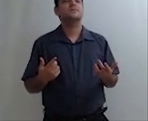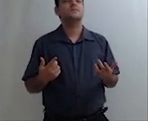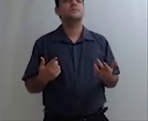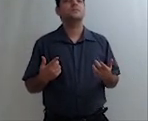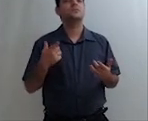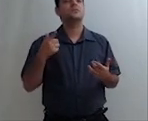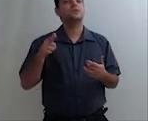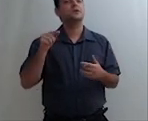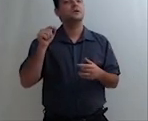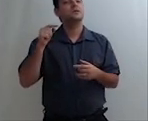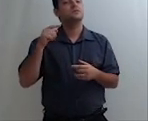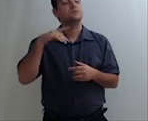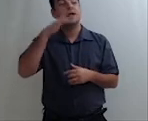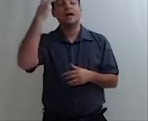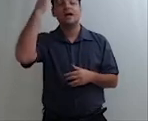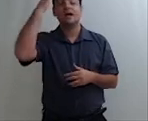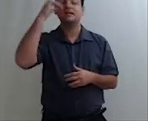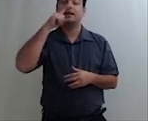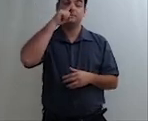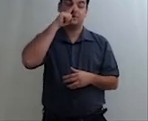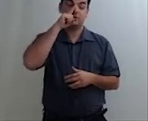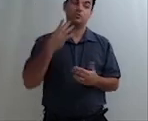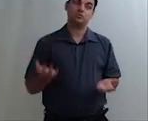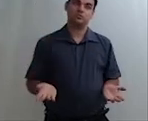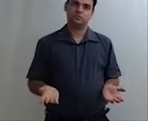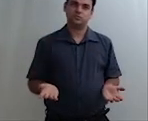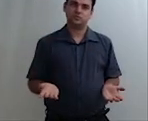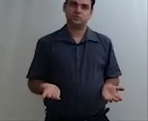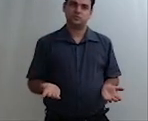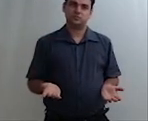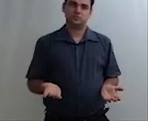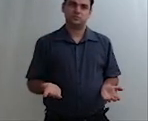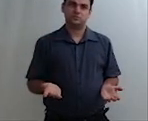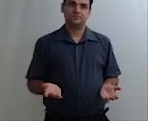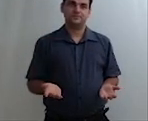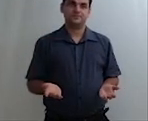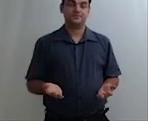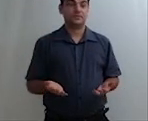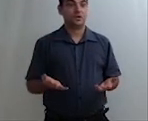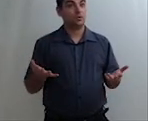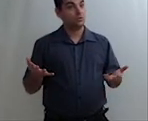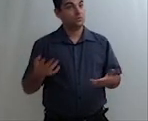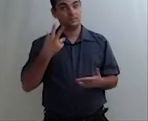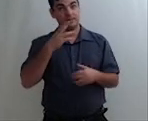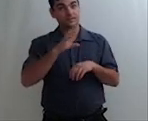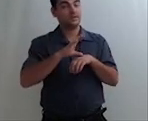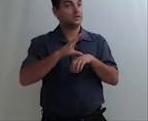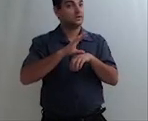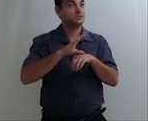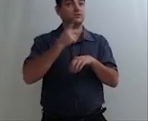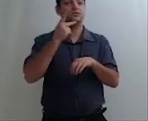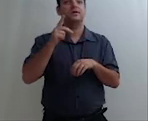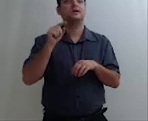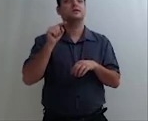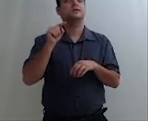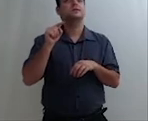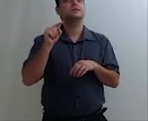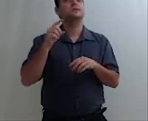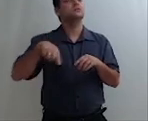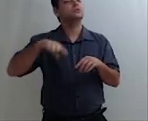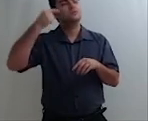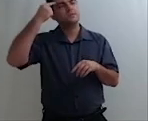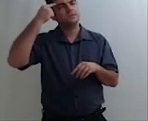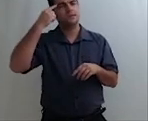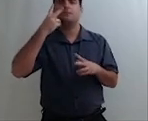abstrato do delito a única presunção que que é presente de nossa Magna Carta é a presunção de de